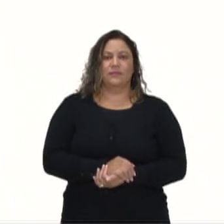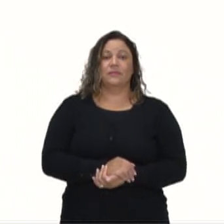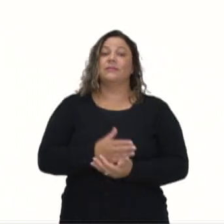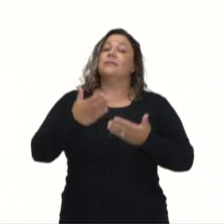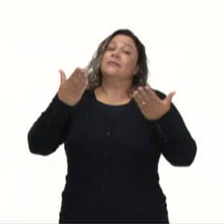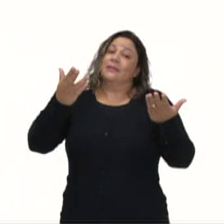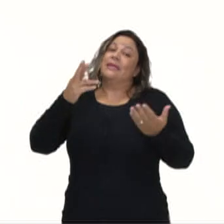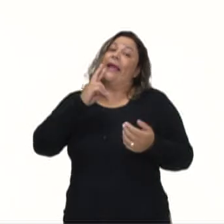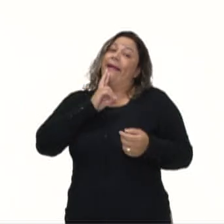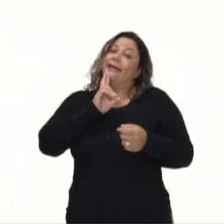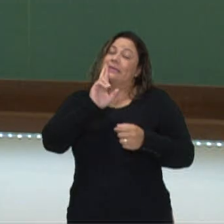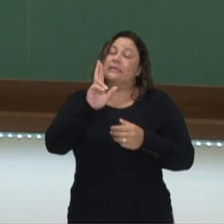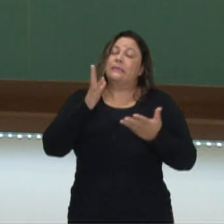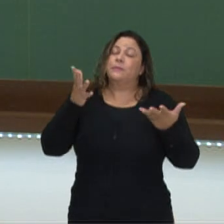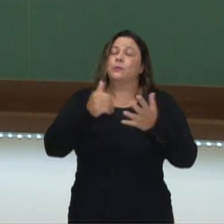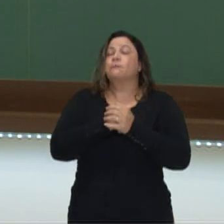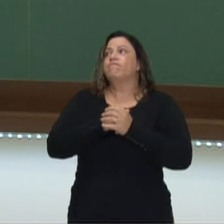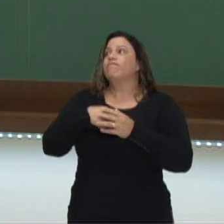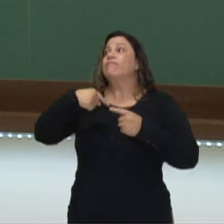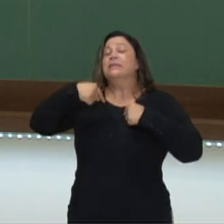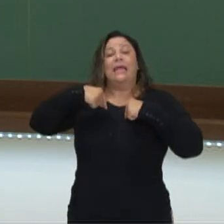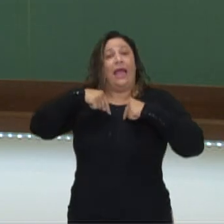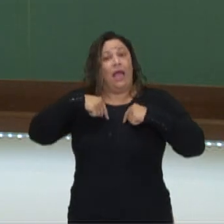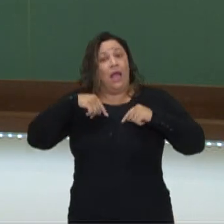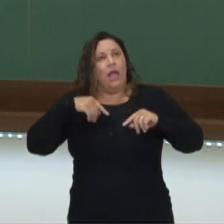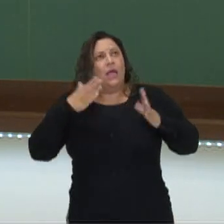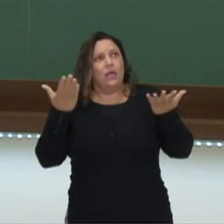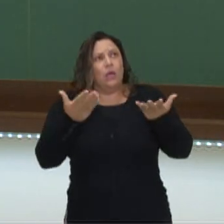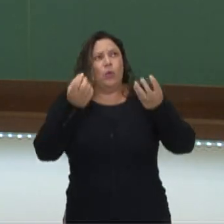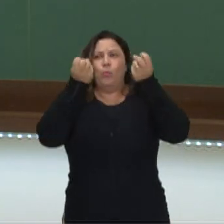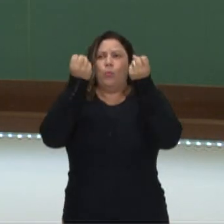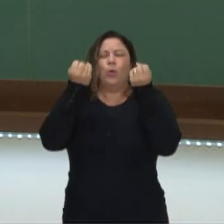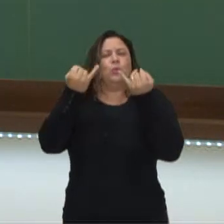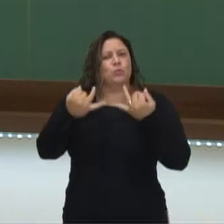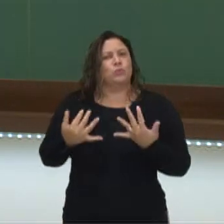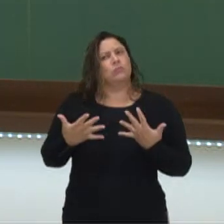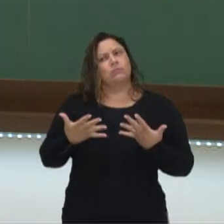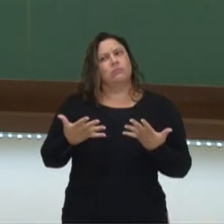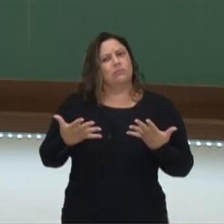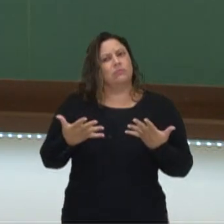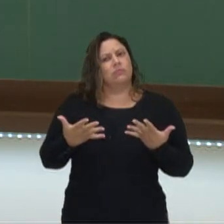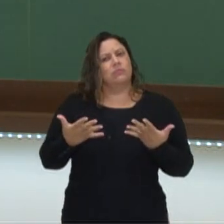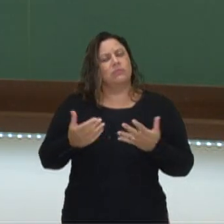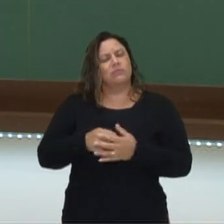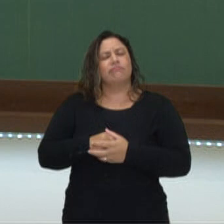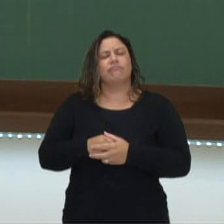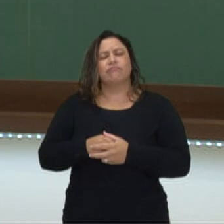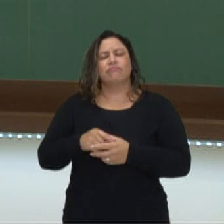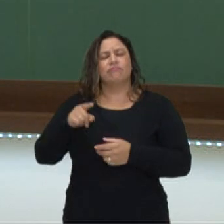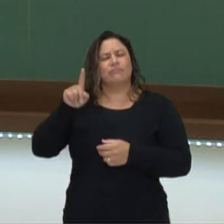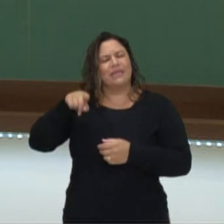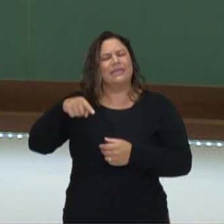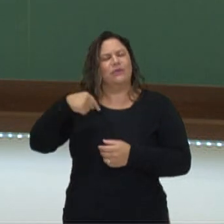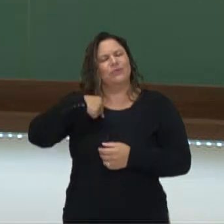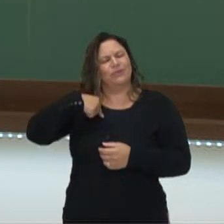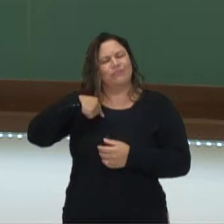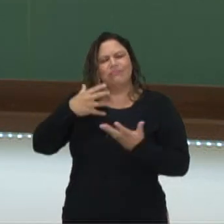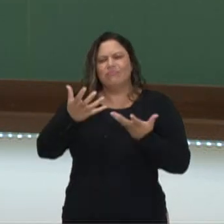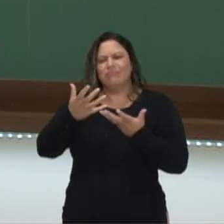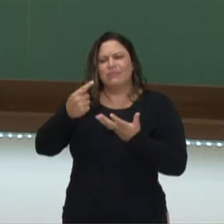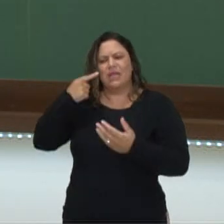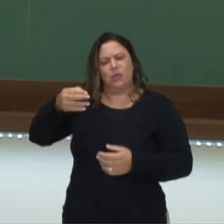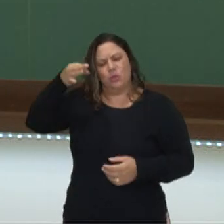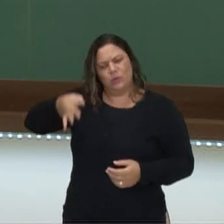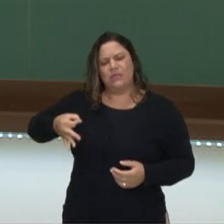ele diz assim, a única coisa que eu posso dizer a respeito disso e eu espero que eu esteja certo, é